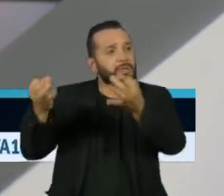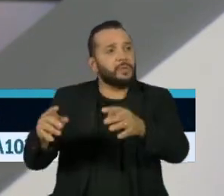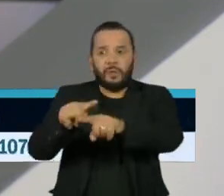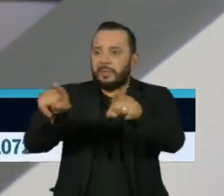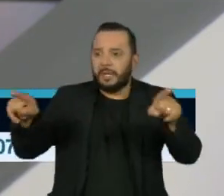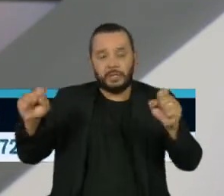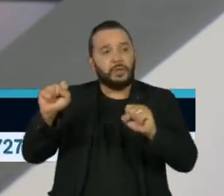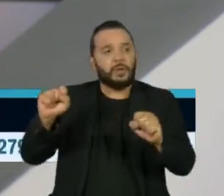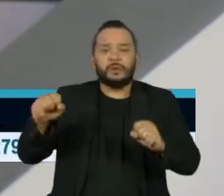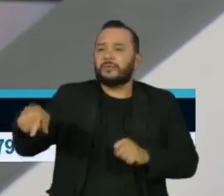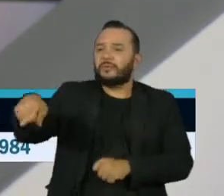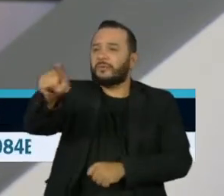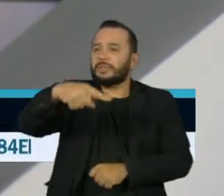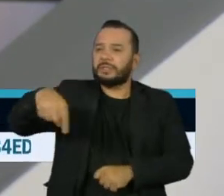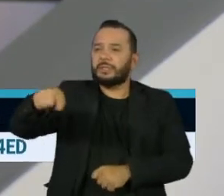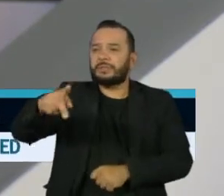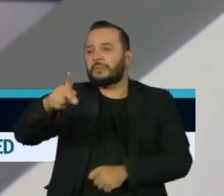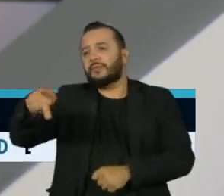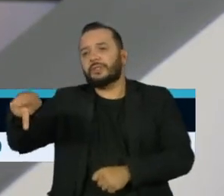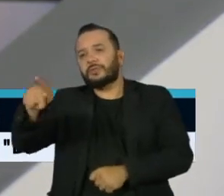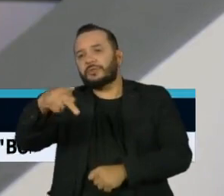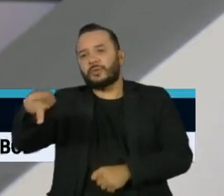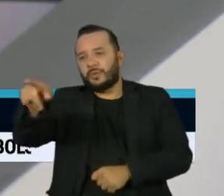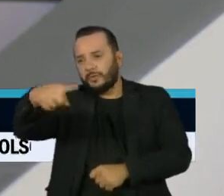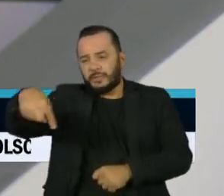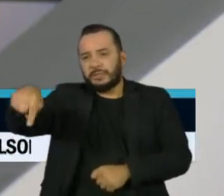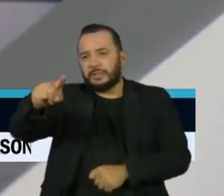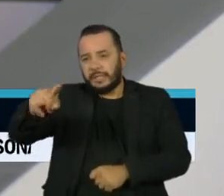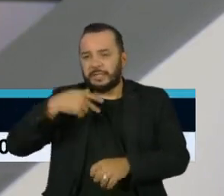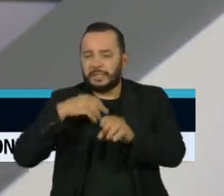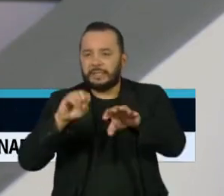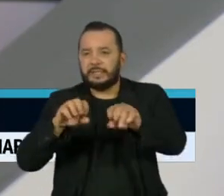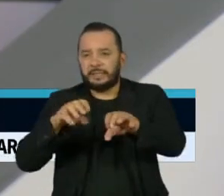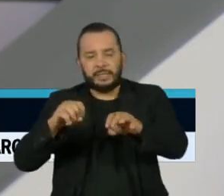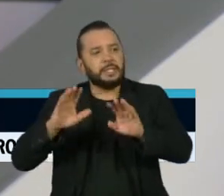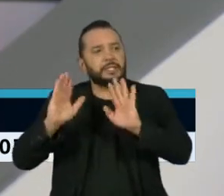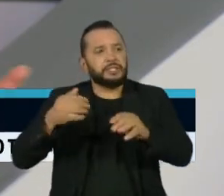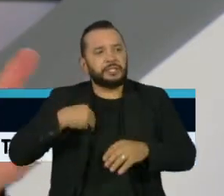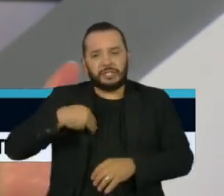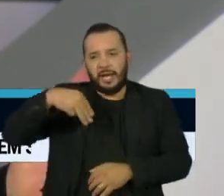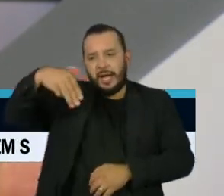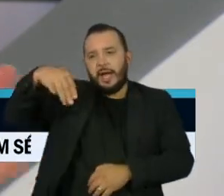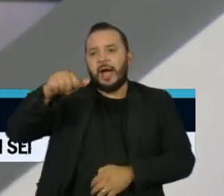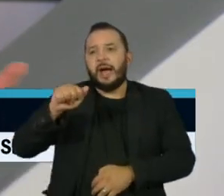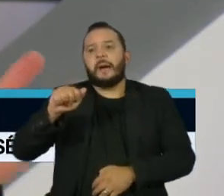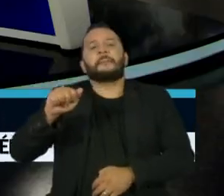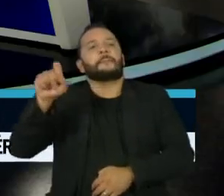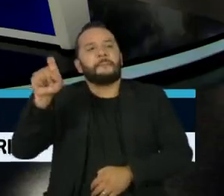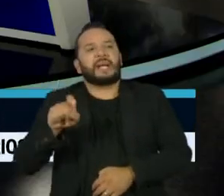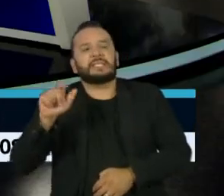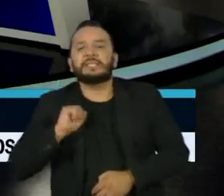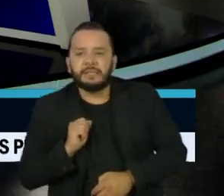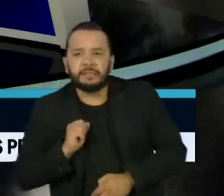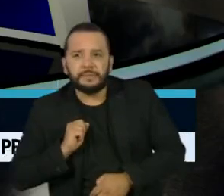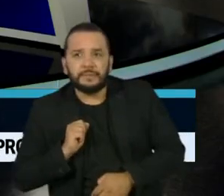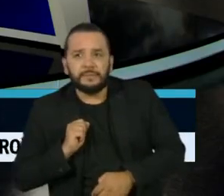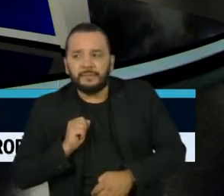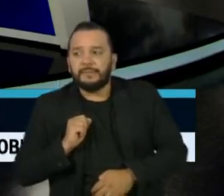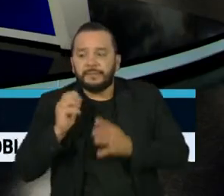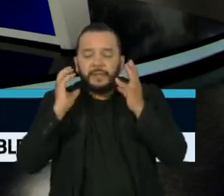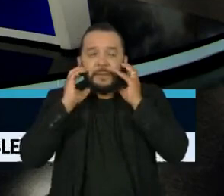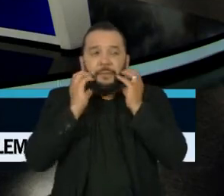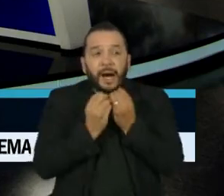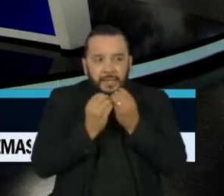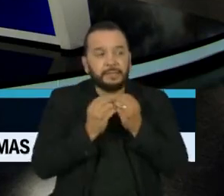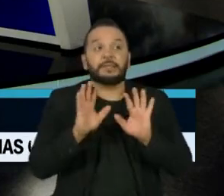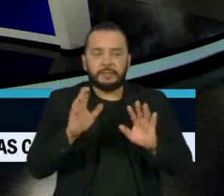seguinte: vocês dão Marx nas suas aulas? Isso para professores de economia, para professores de política,